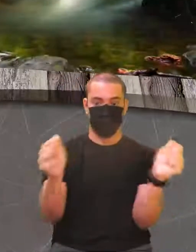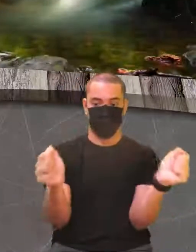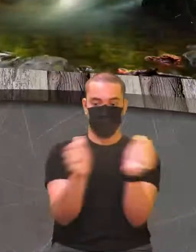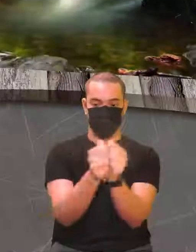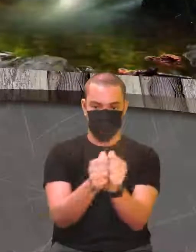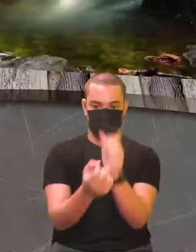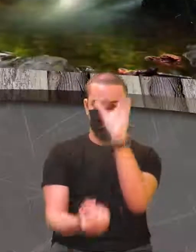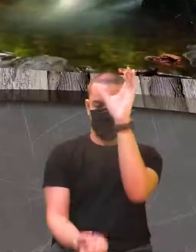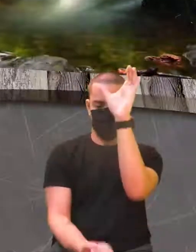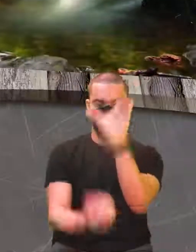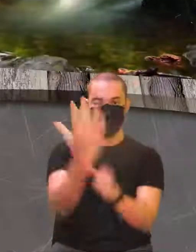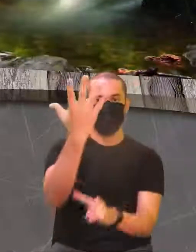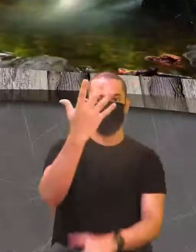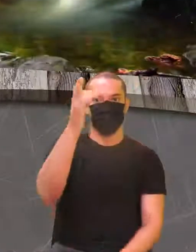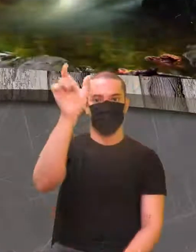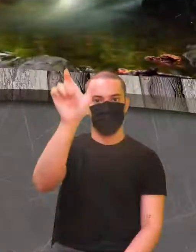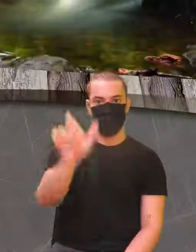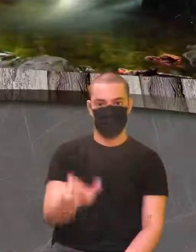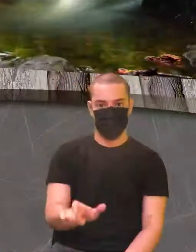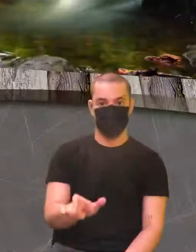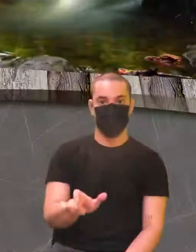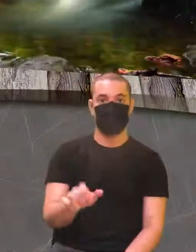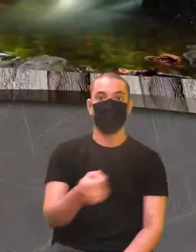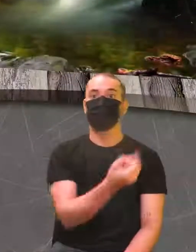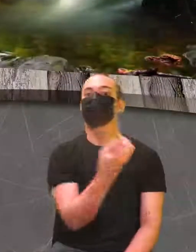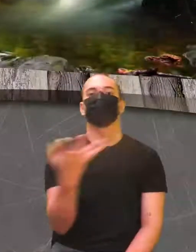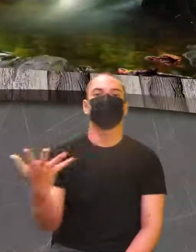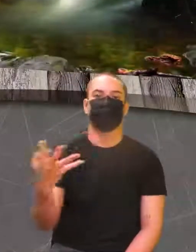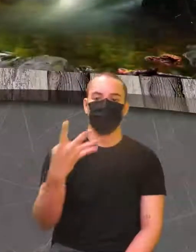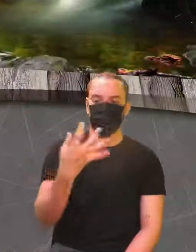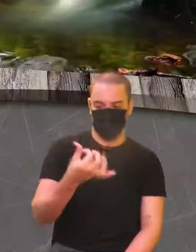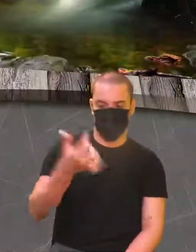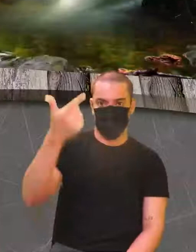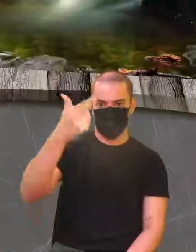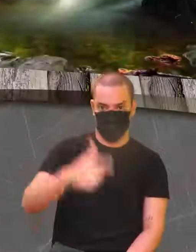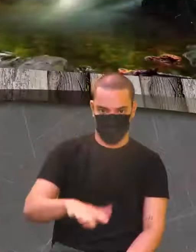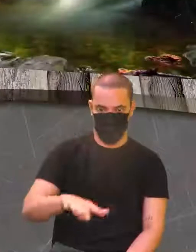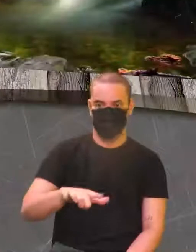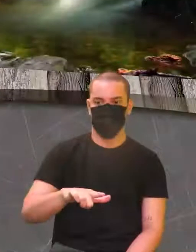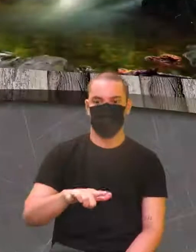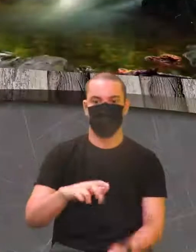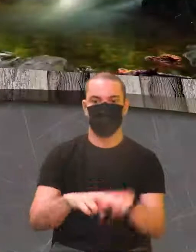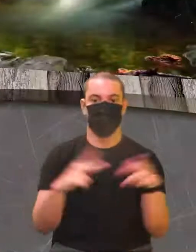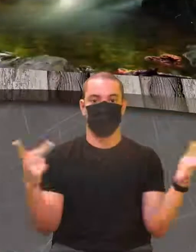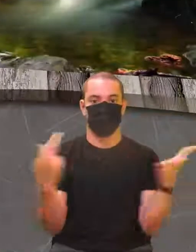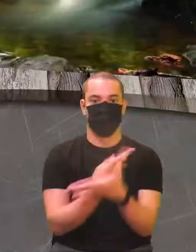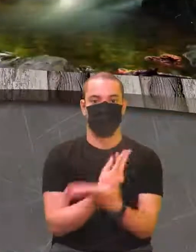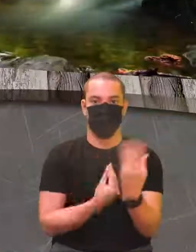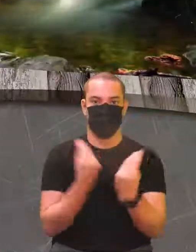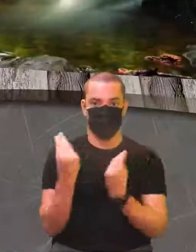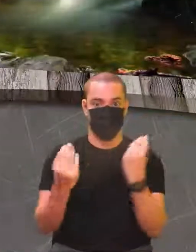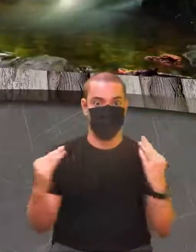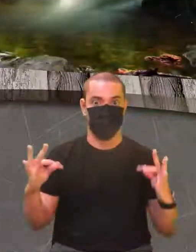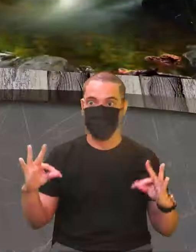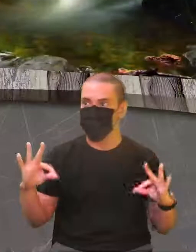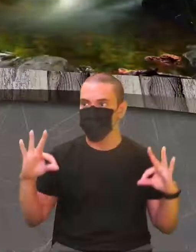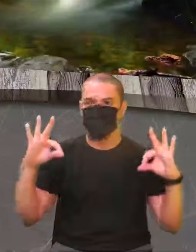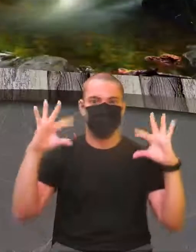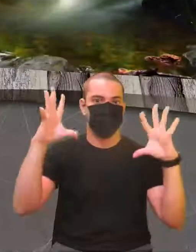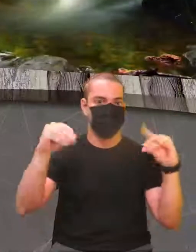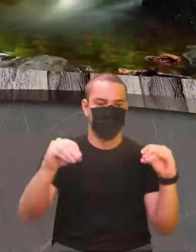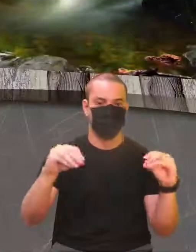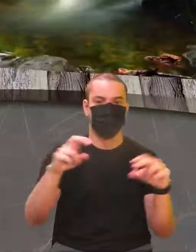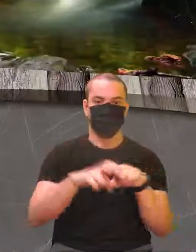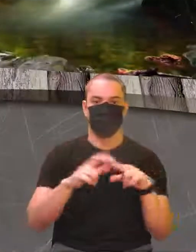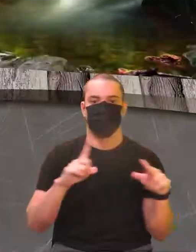um novo ser. Com quantos? 46 novamente. Tá? Isso vai acontecer para todas as espécies. Elas se